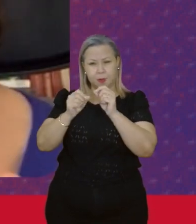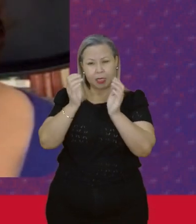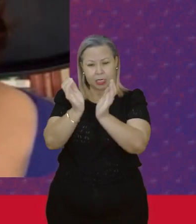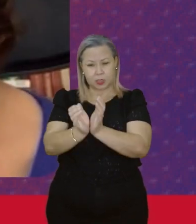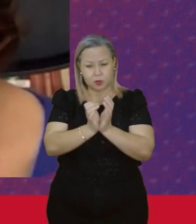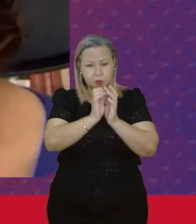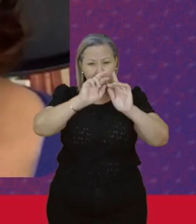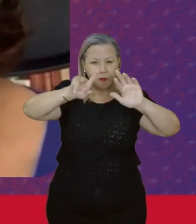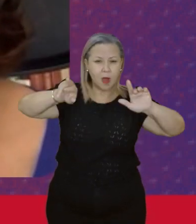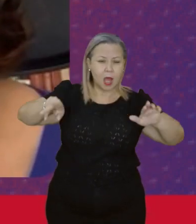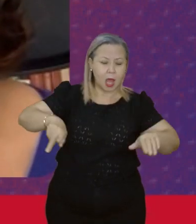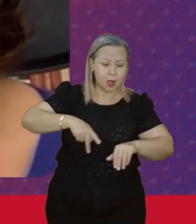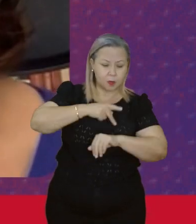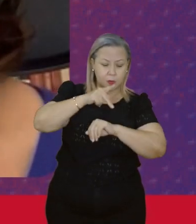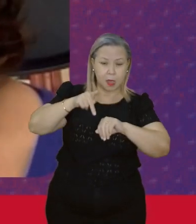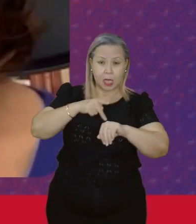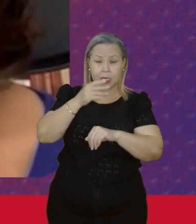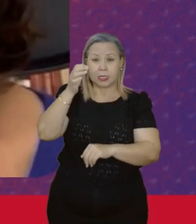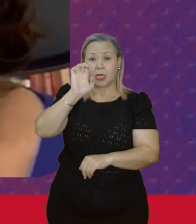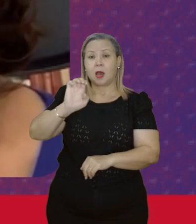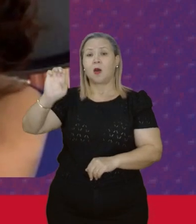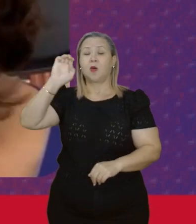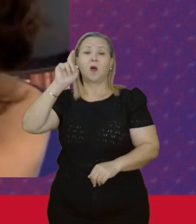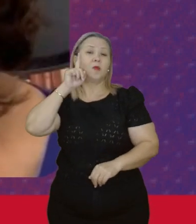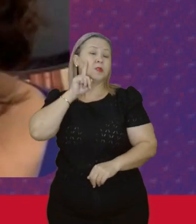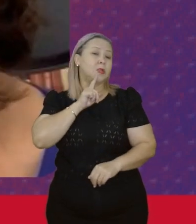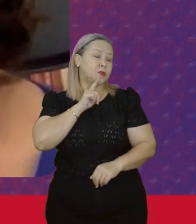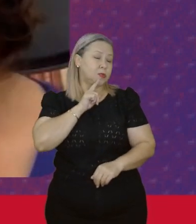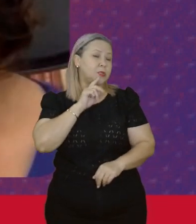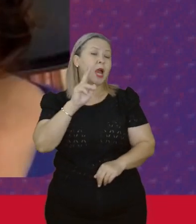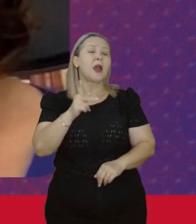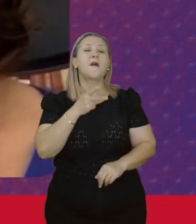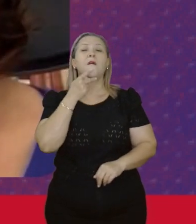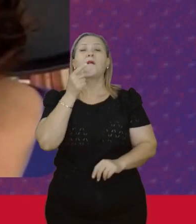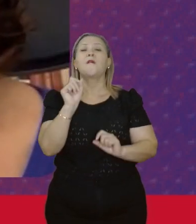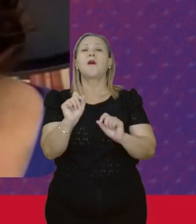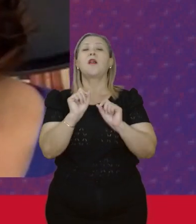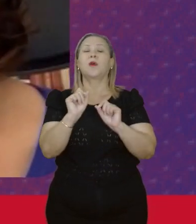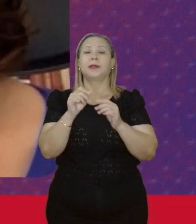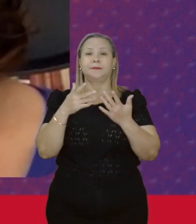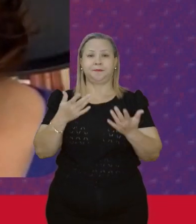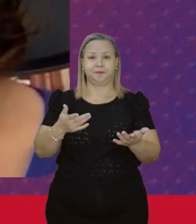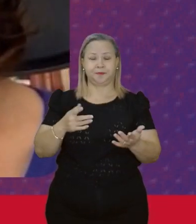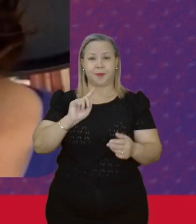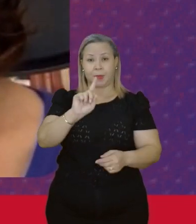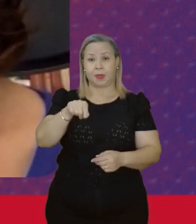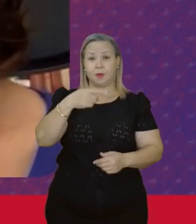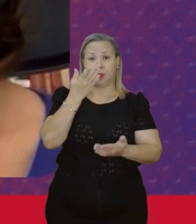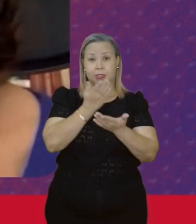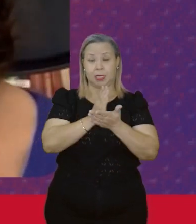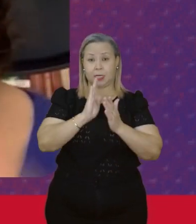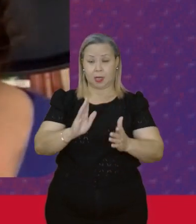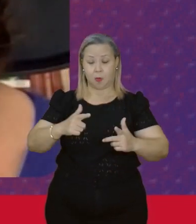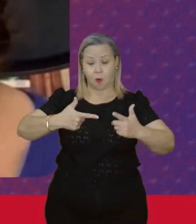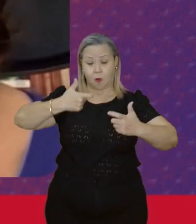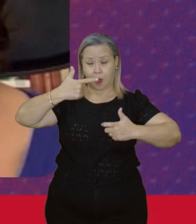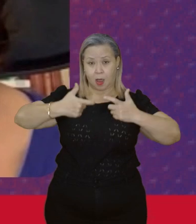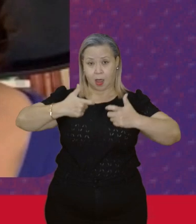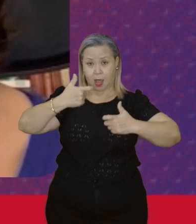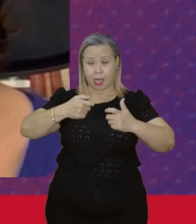dos Estados Unidos, eles afirmam o seguinte, que depois que acabou a Guerra Fria, né,